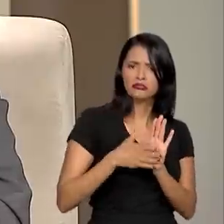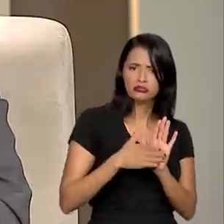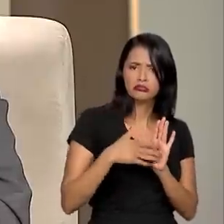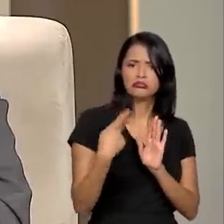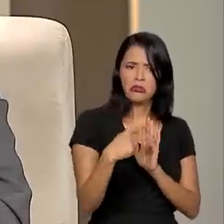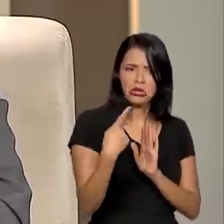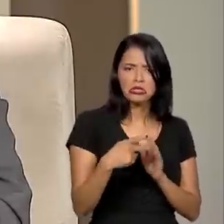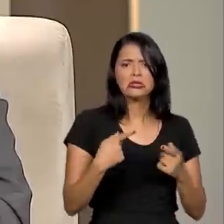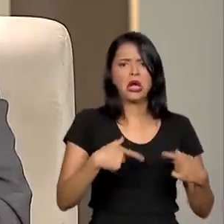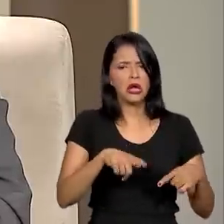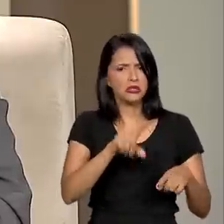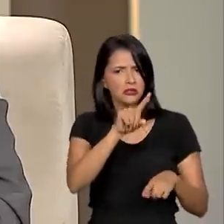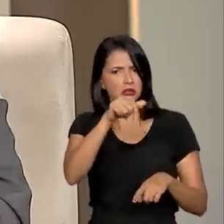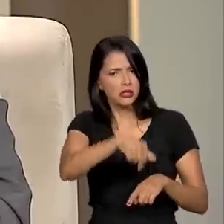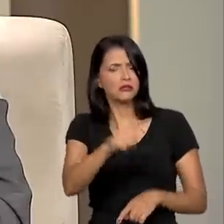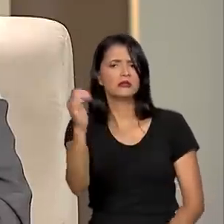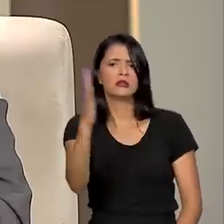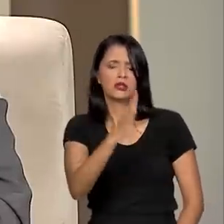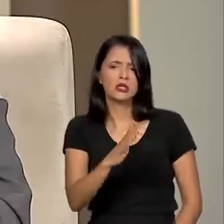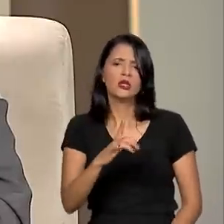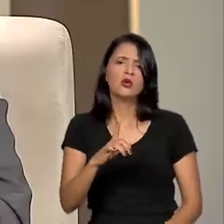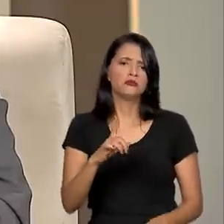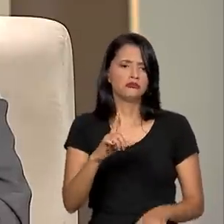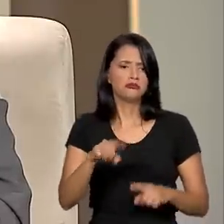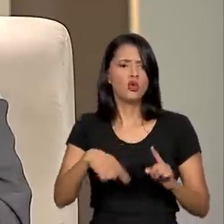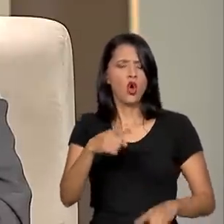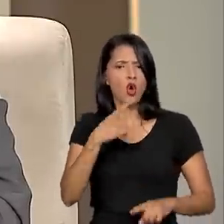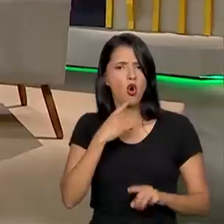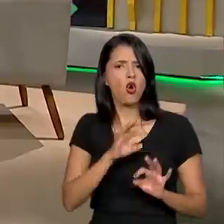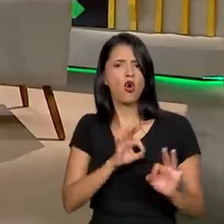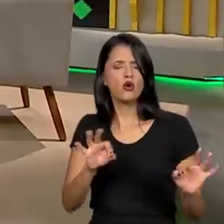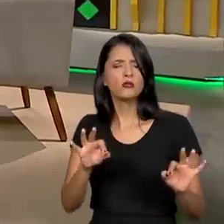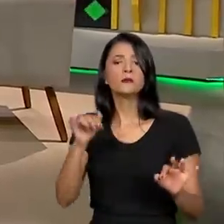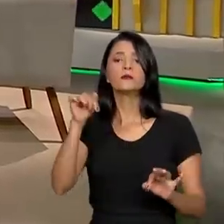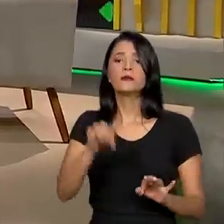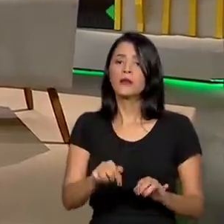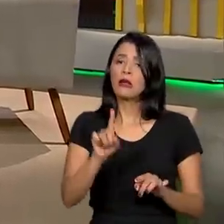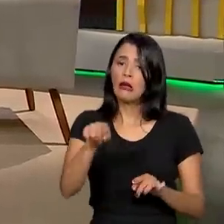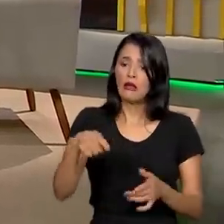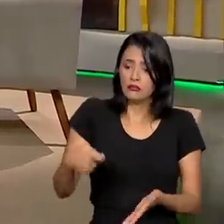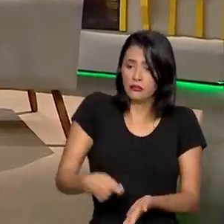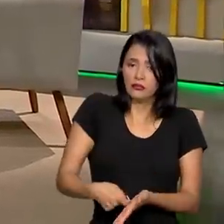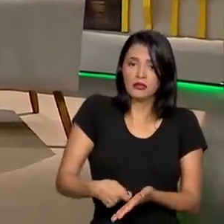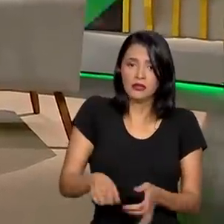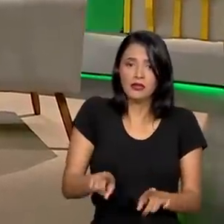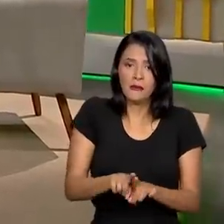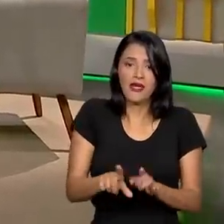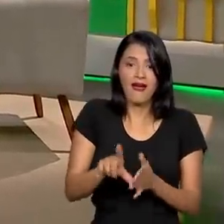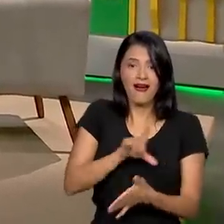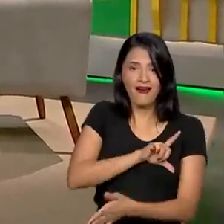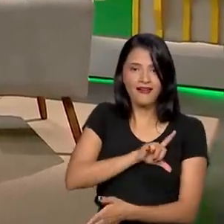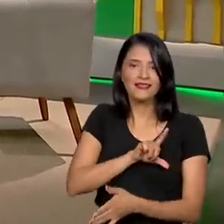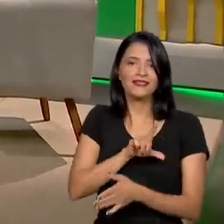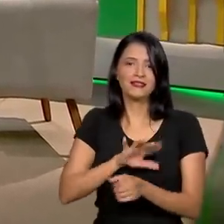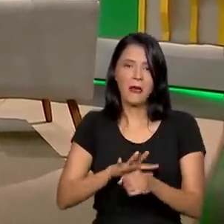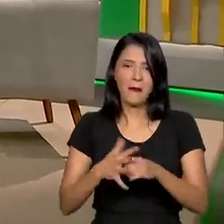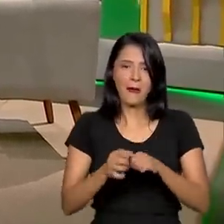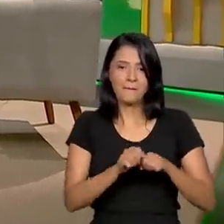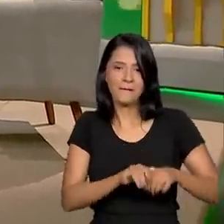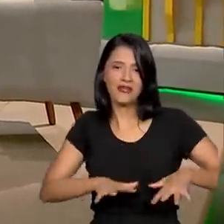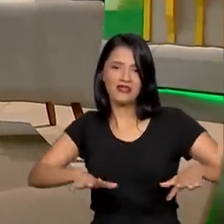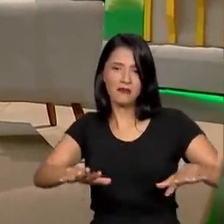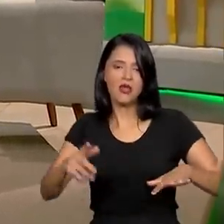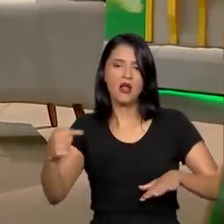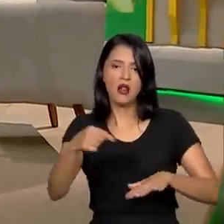E o universo que a gente tem é um universo bastante vigoroso que chegou antes da pandemia a uma visitação de